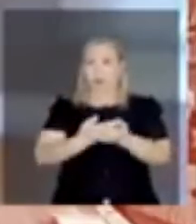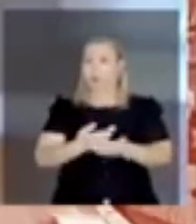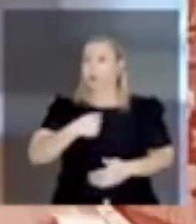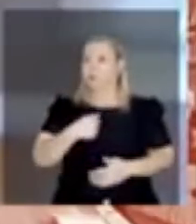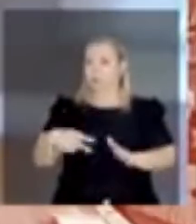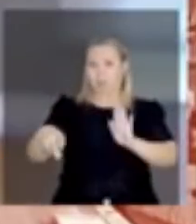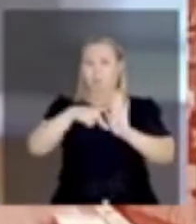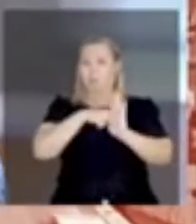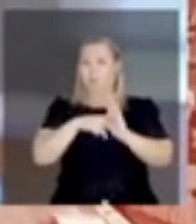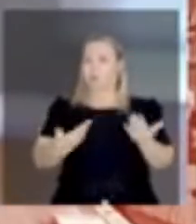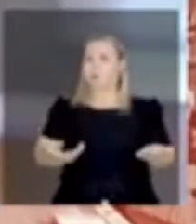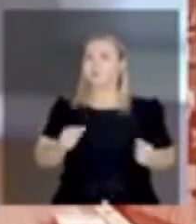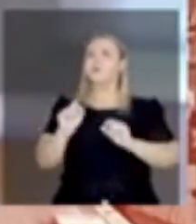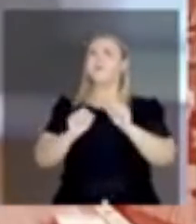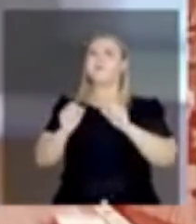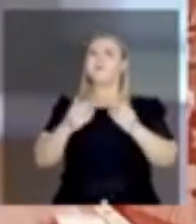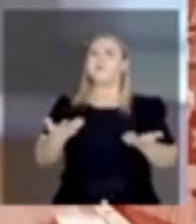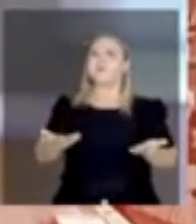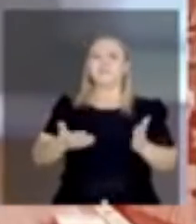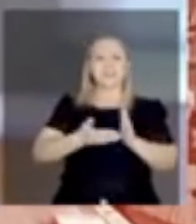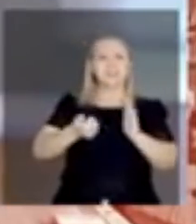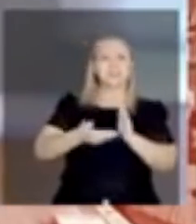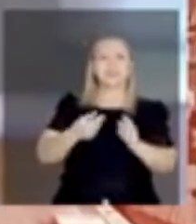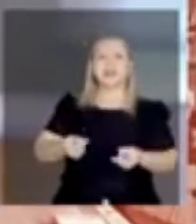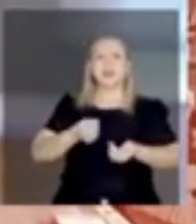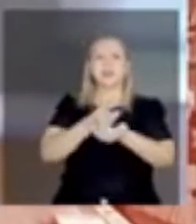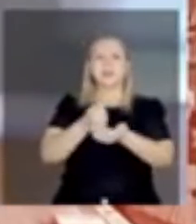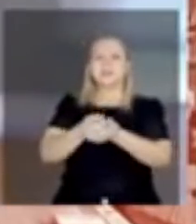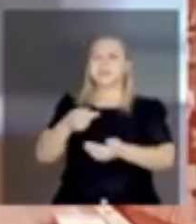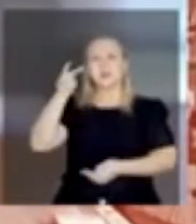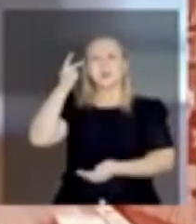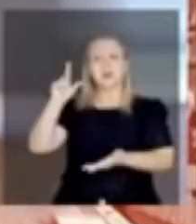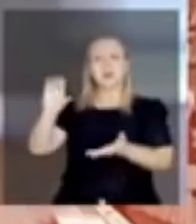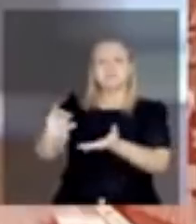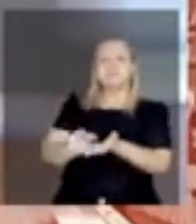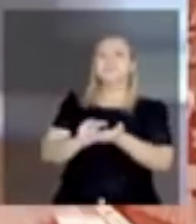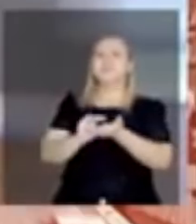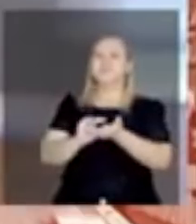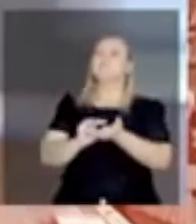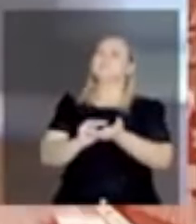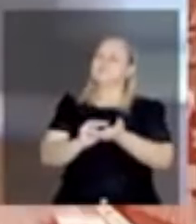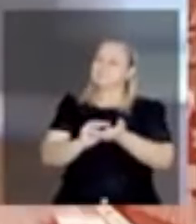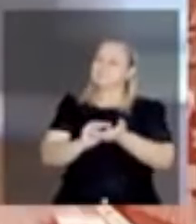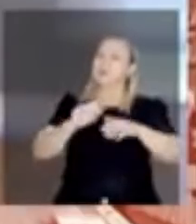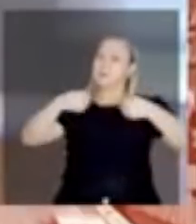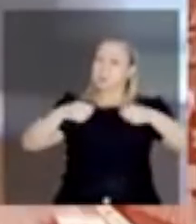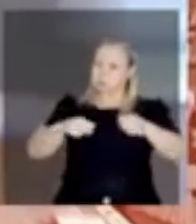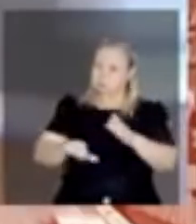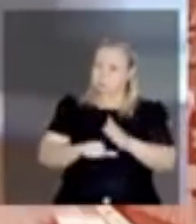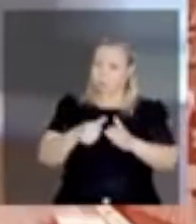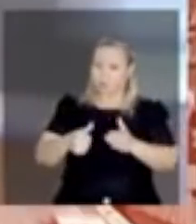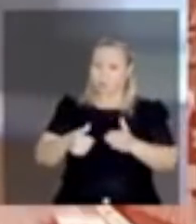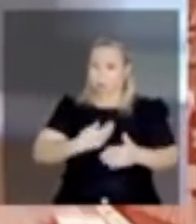querendo alguma coisa em troca, né? Mas a Igreja Universal foi isso. É só a gente lembrar das coberturas da